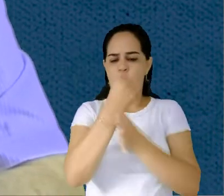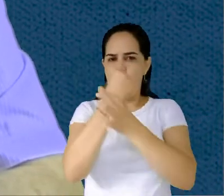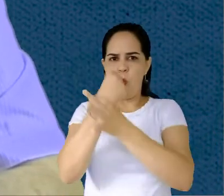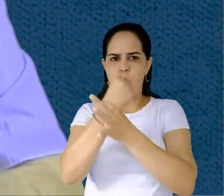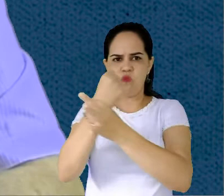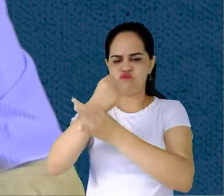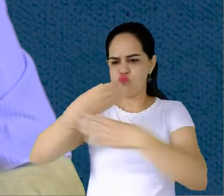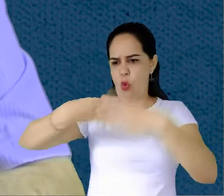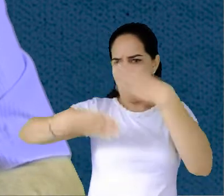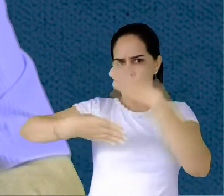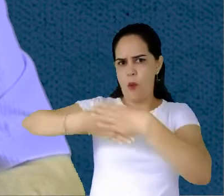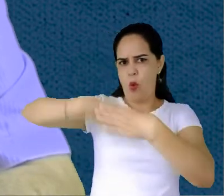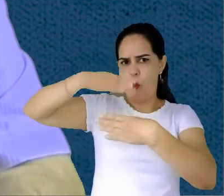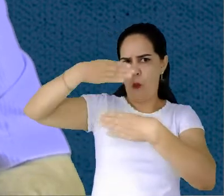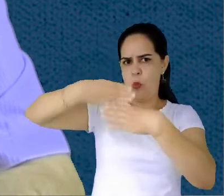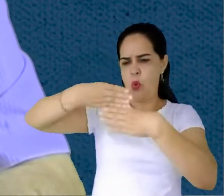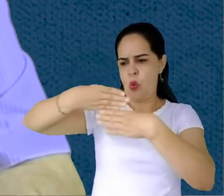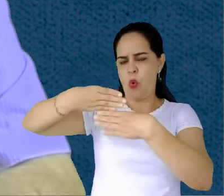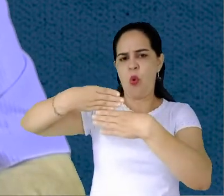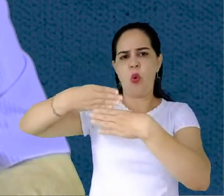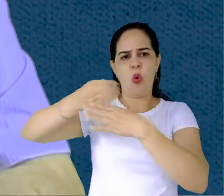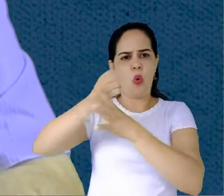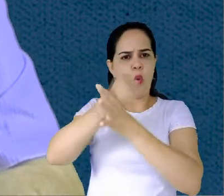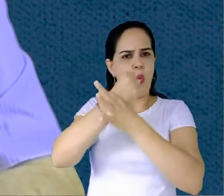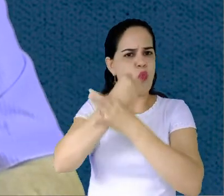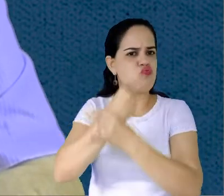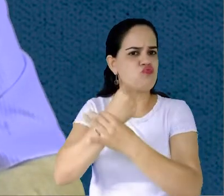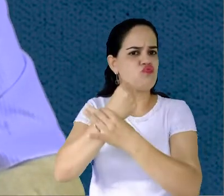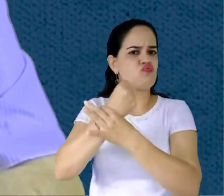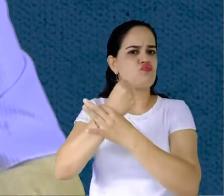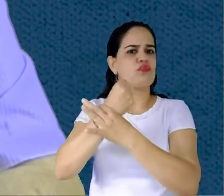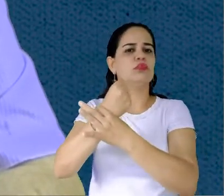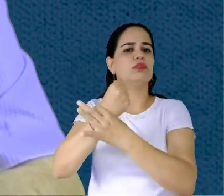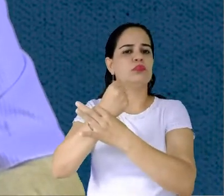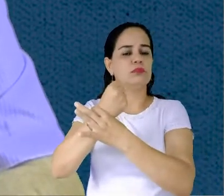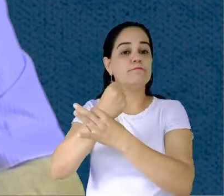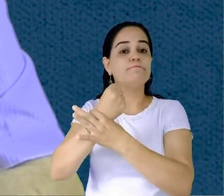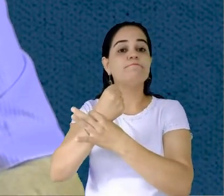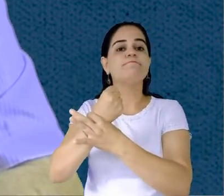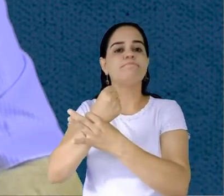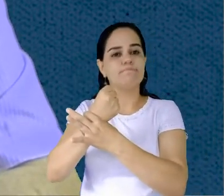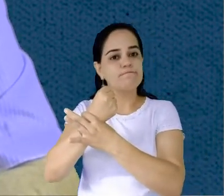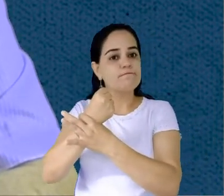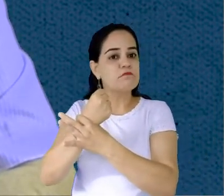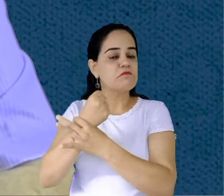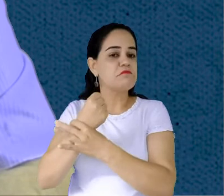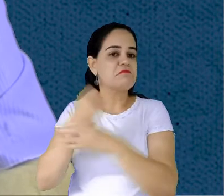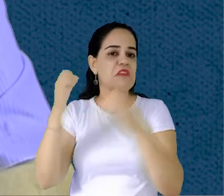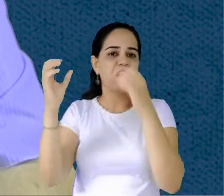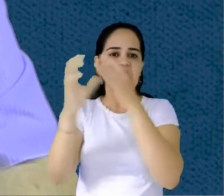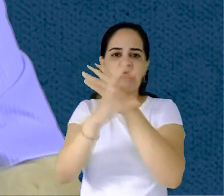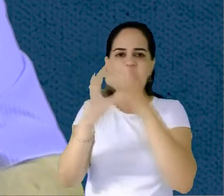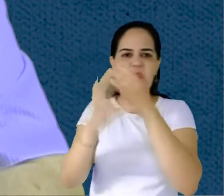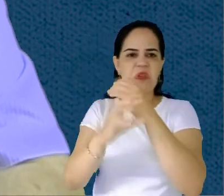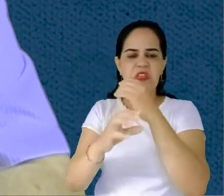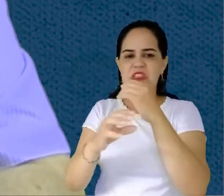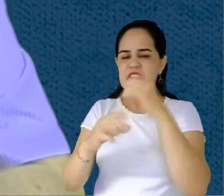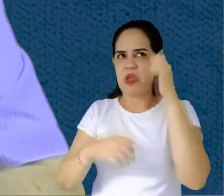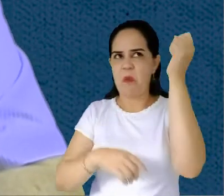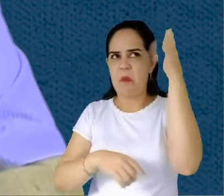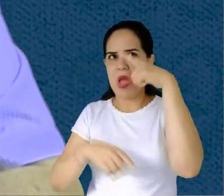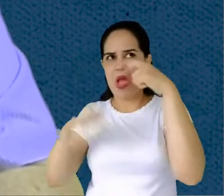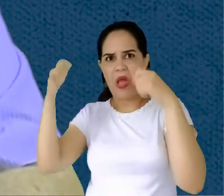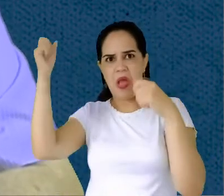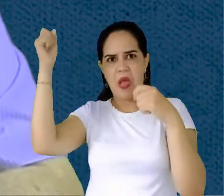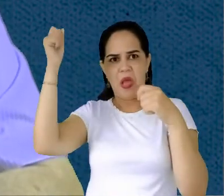está amuralhada, está cercada por uma grande muralha, não é? E ela não